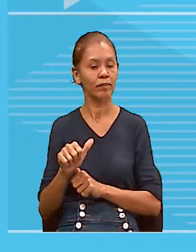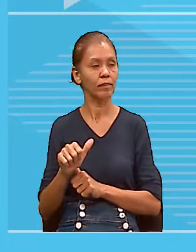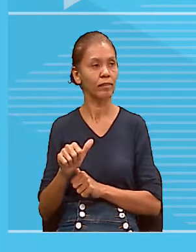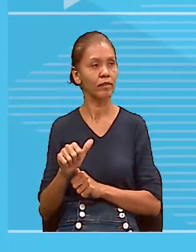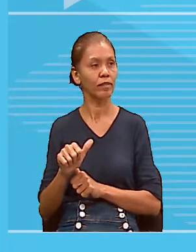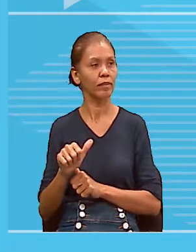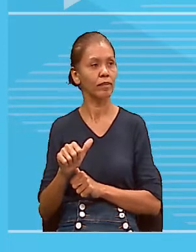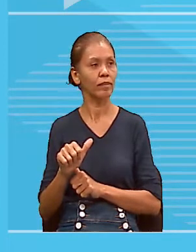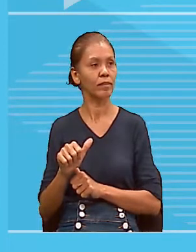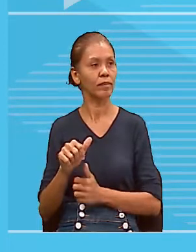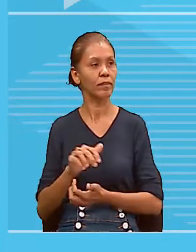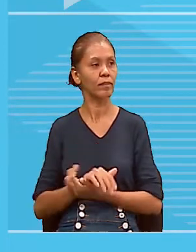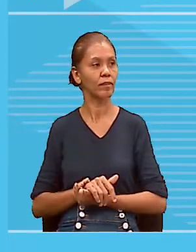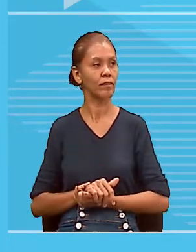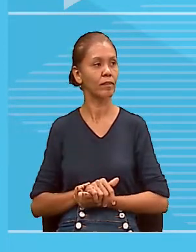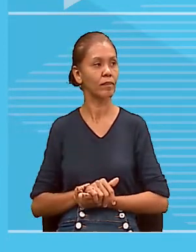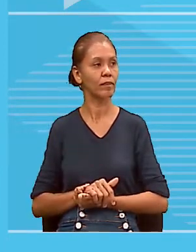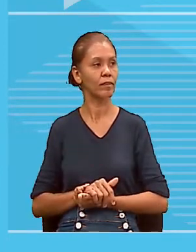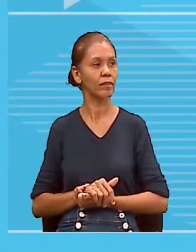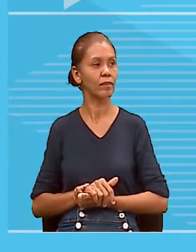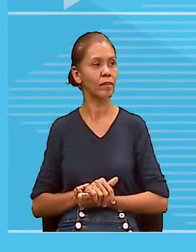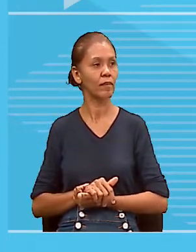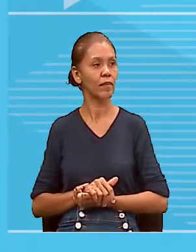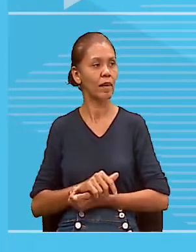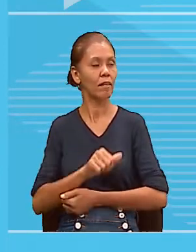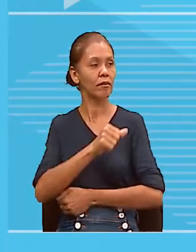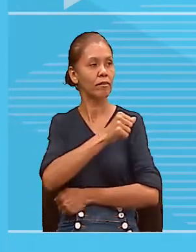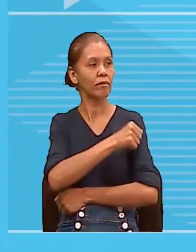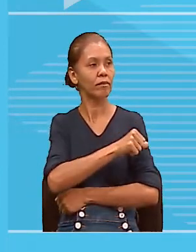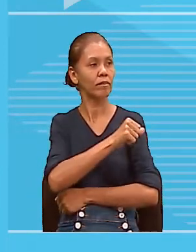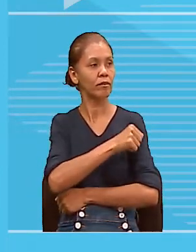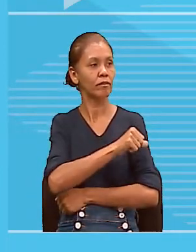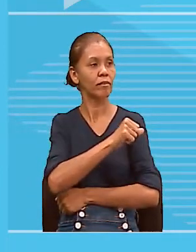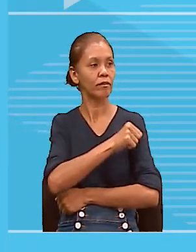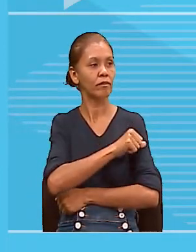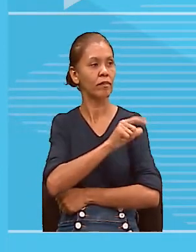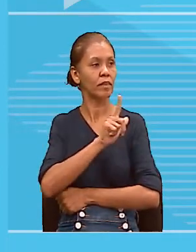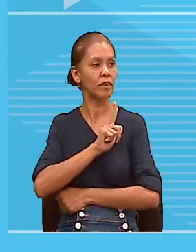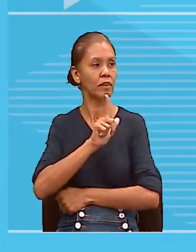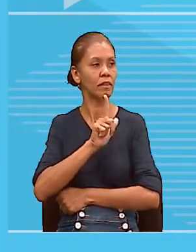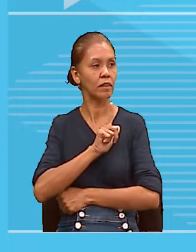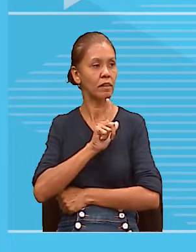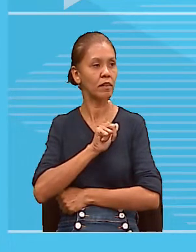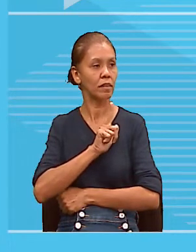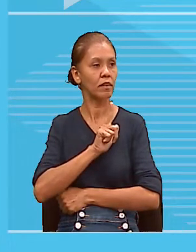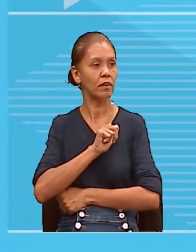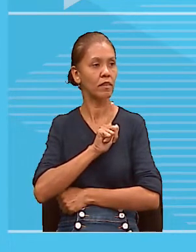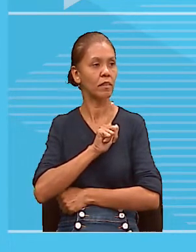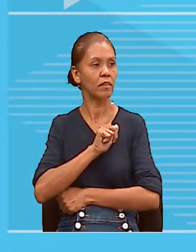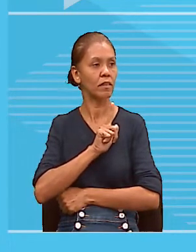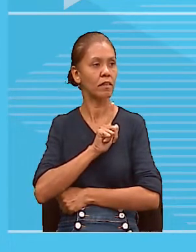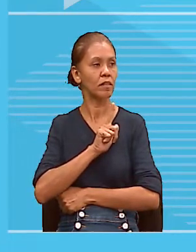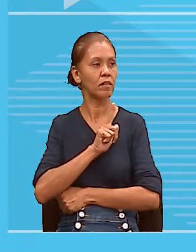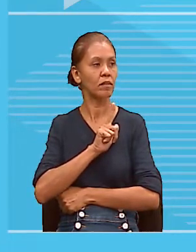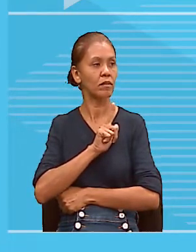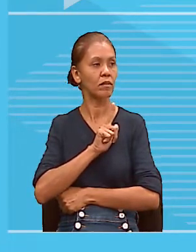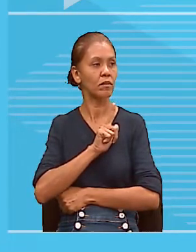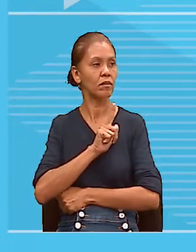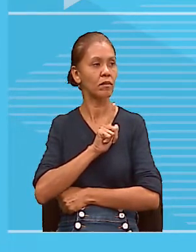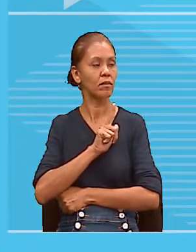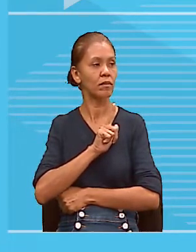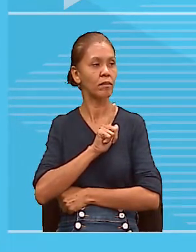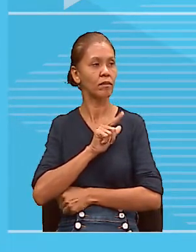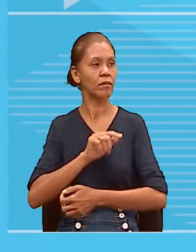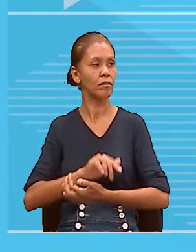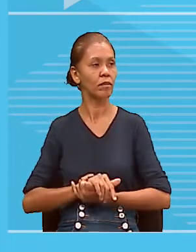verticalizar e essa verticalização do Rio de Janeiro resulta em adentrar as áreas internas